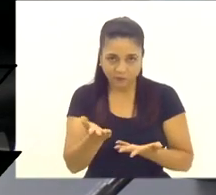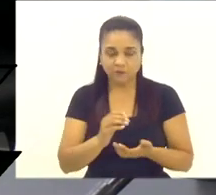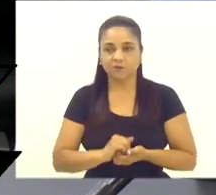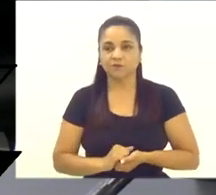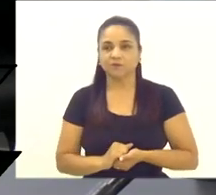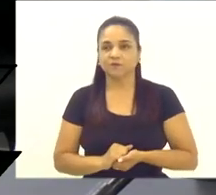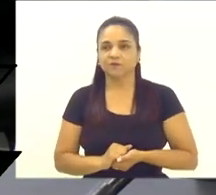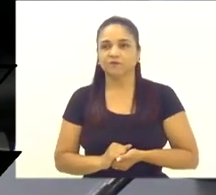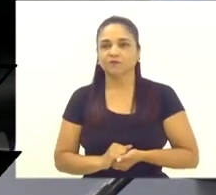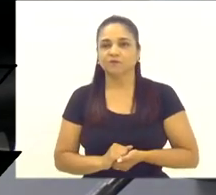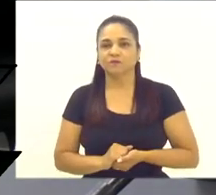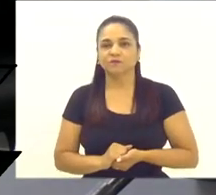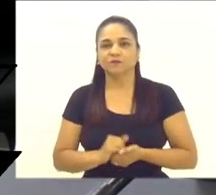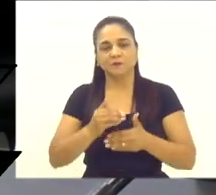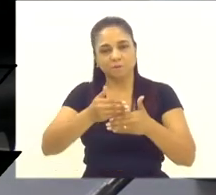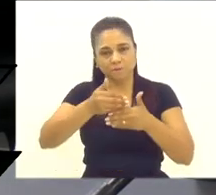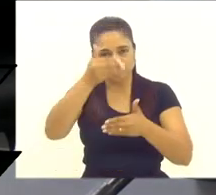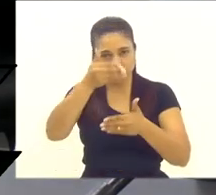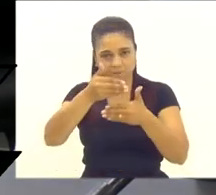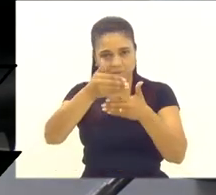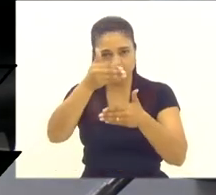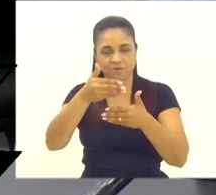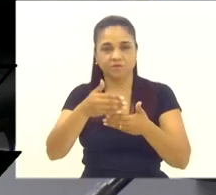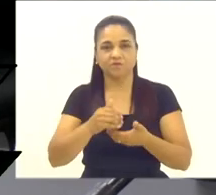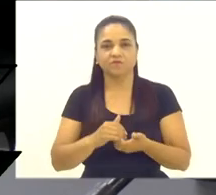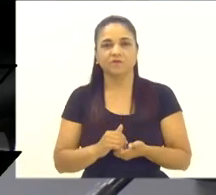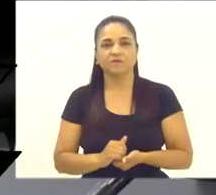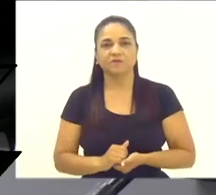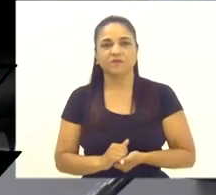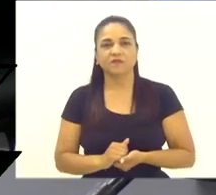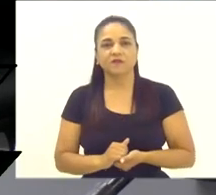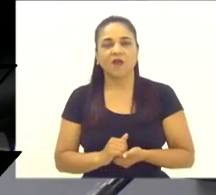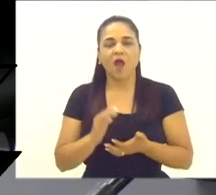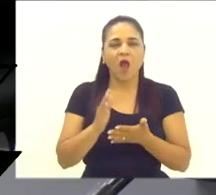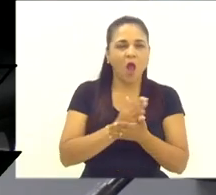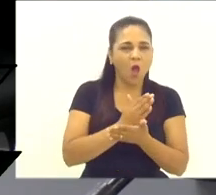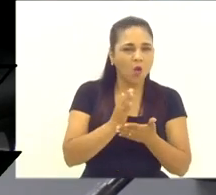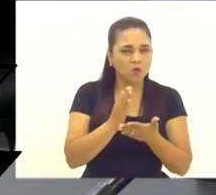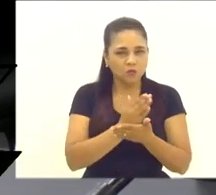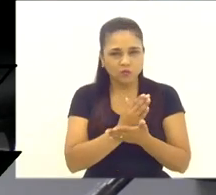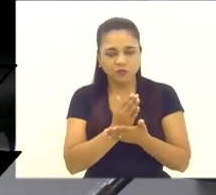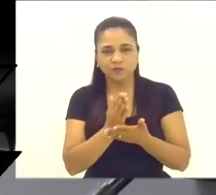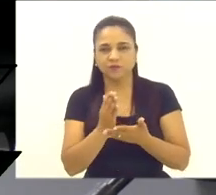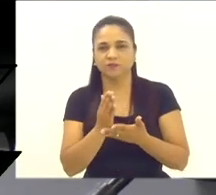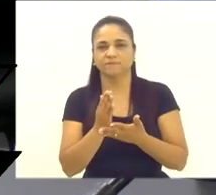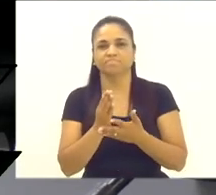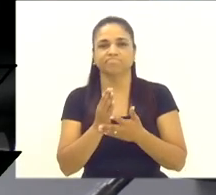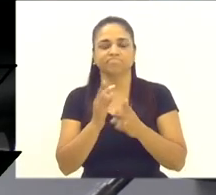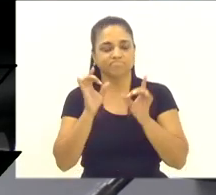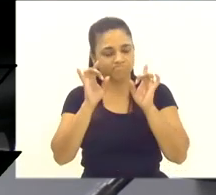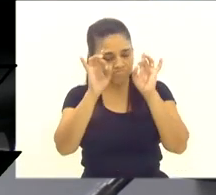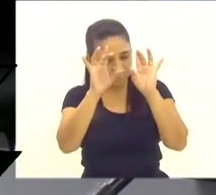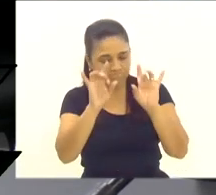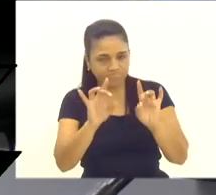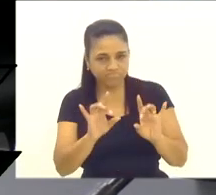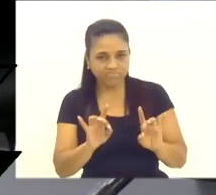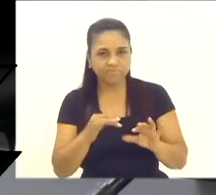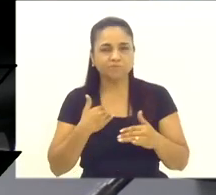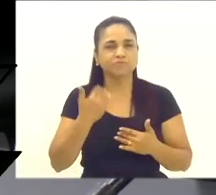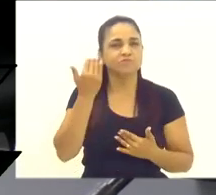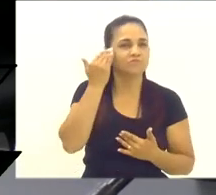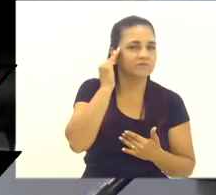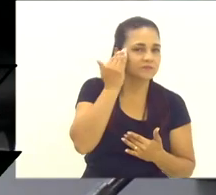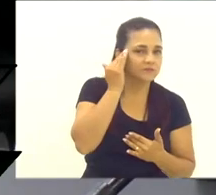E aí pode passar por favor eu vou passar para vocês aqui também alguns casos né mais específicos para a gente entender